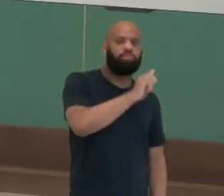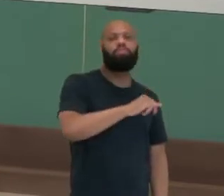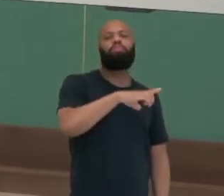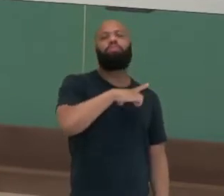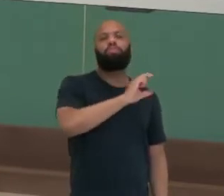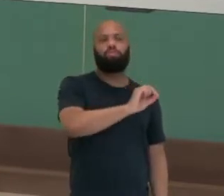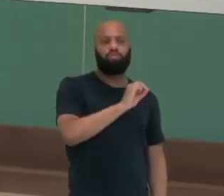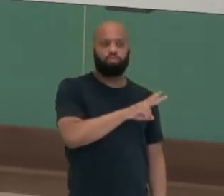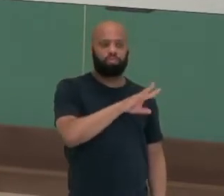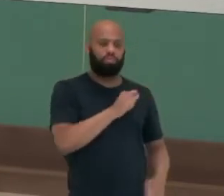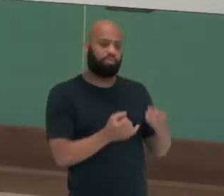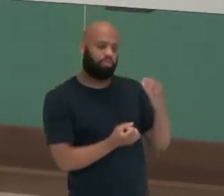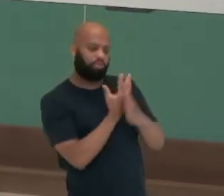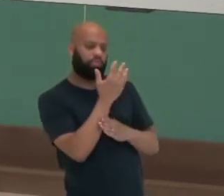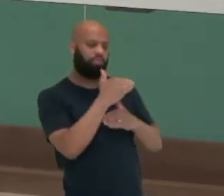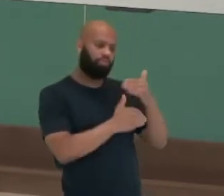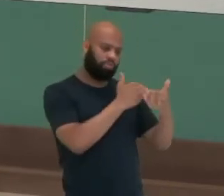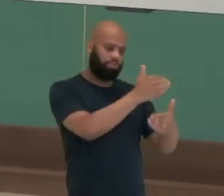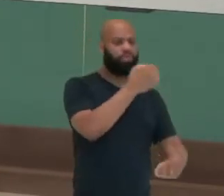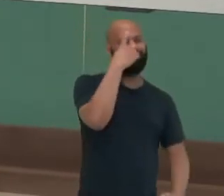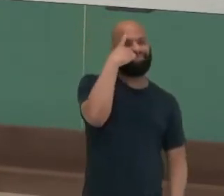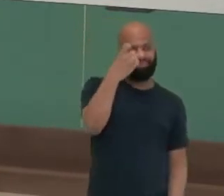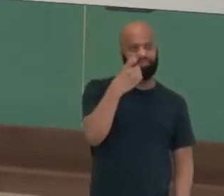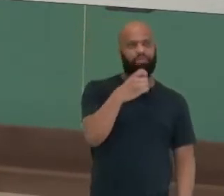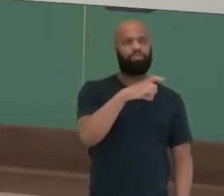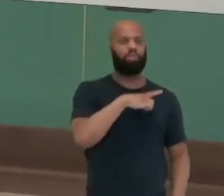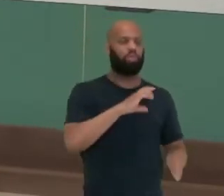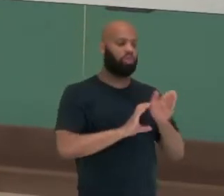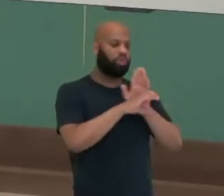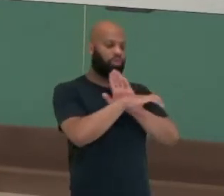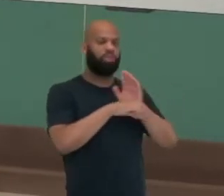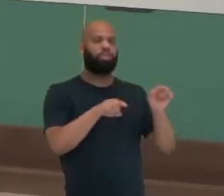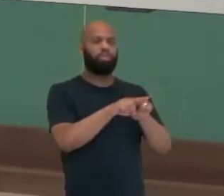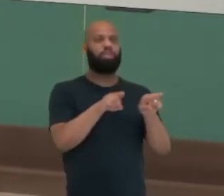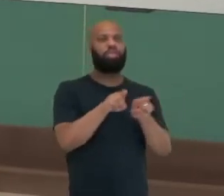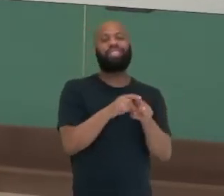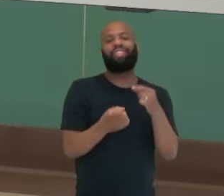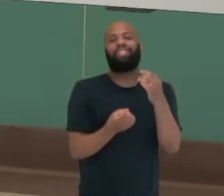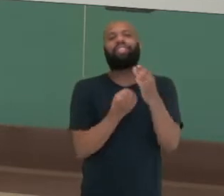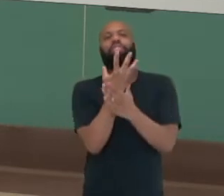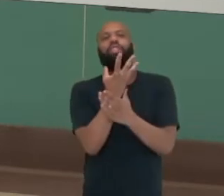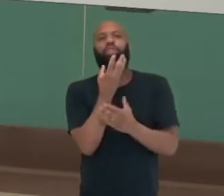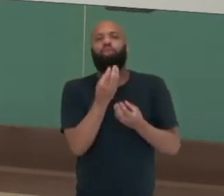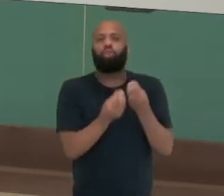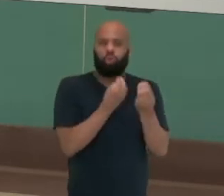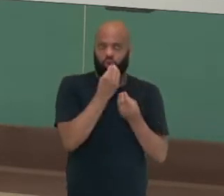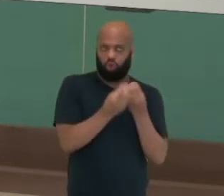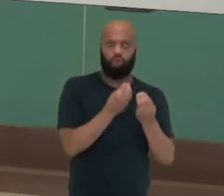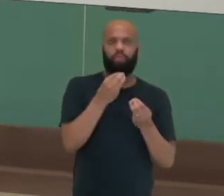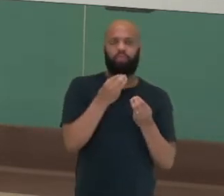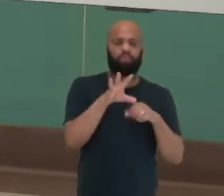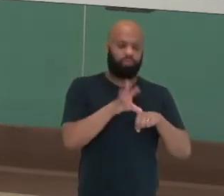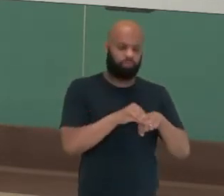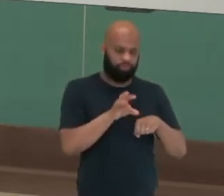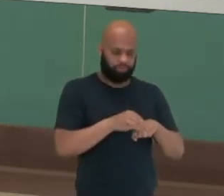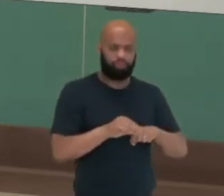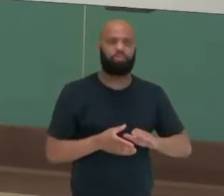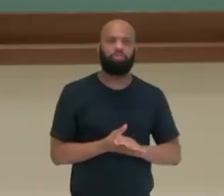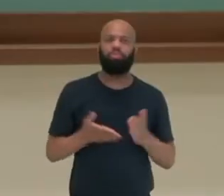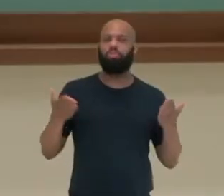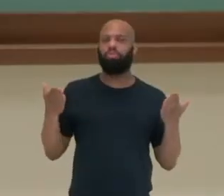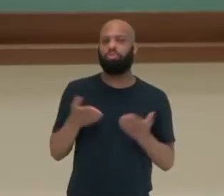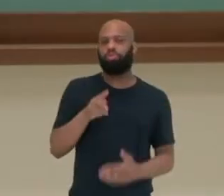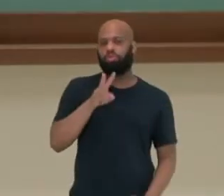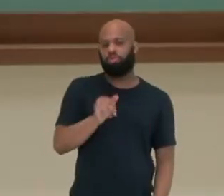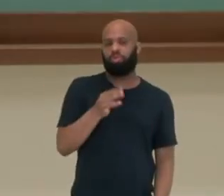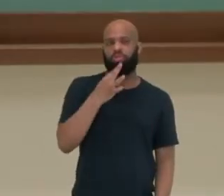vamos criando ideias, conceitos, formulando conhecimento, certo? Vamos conhecer